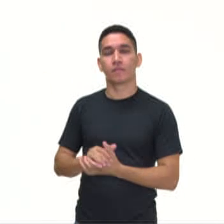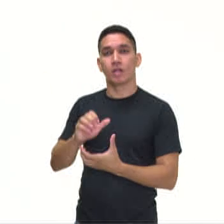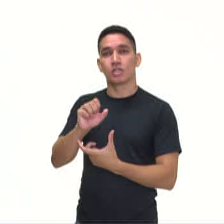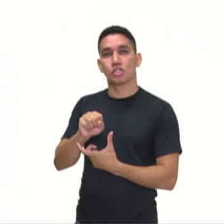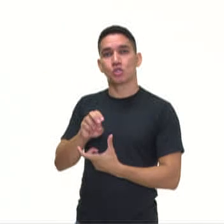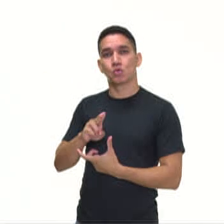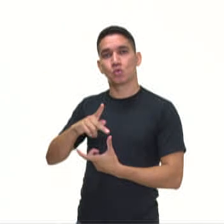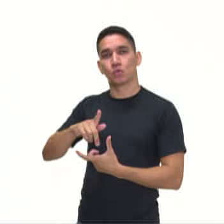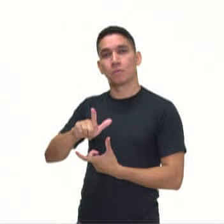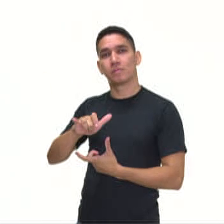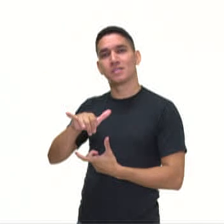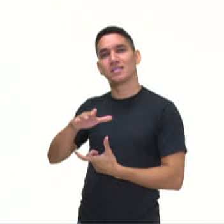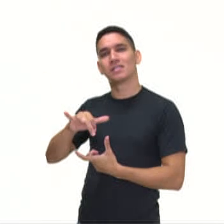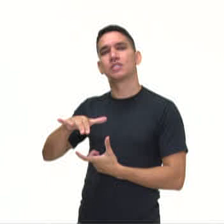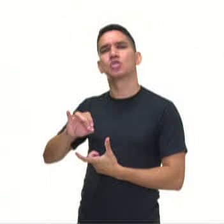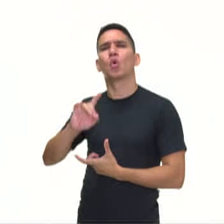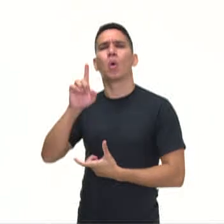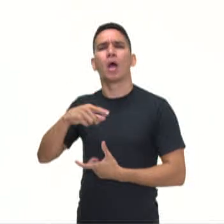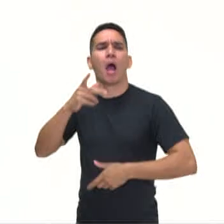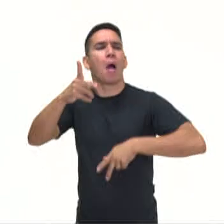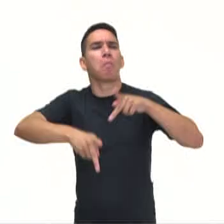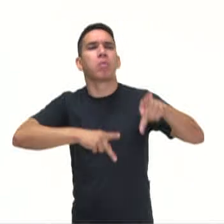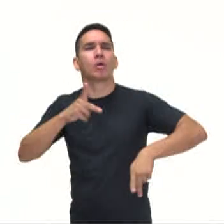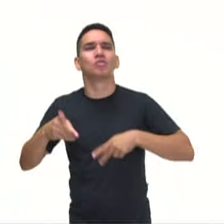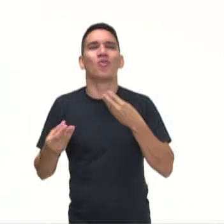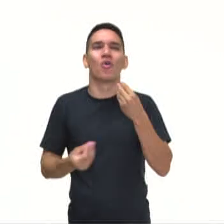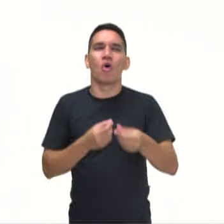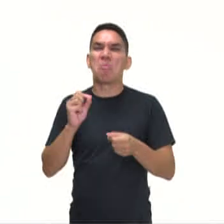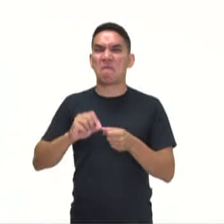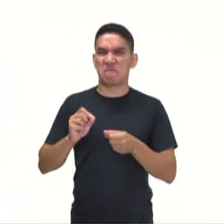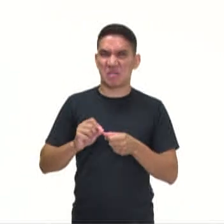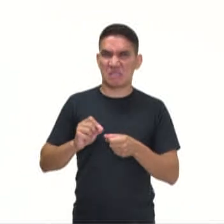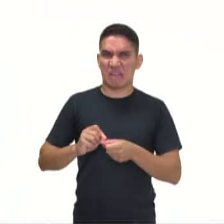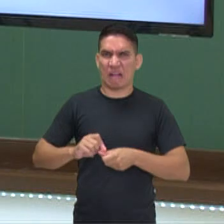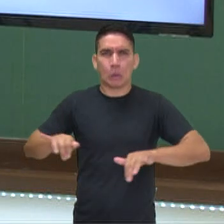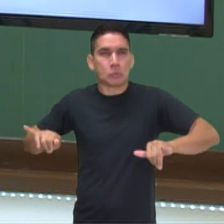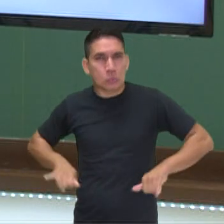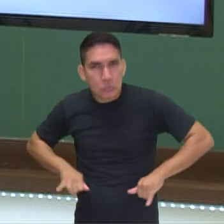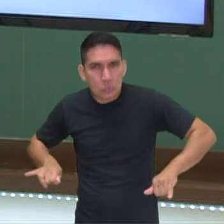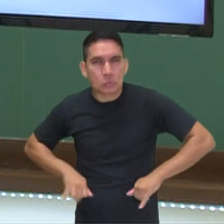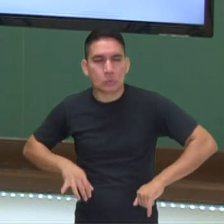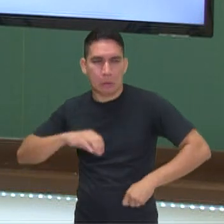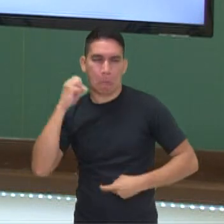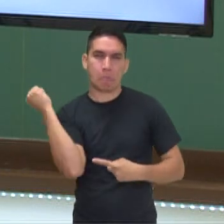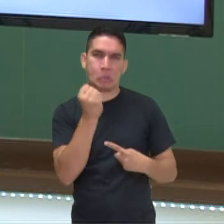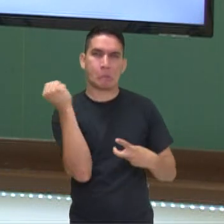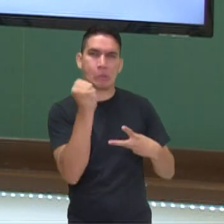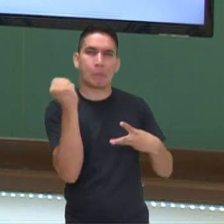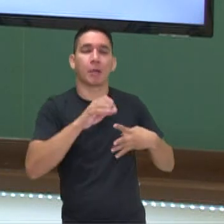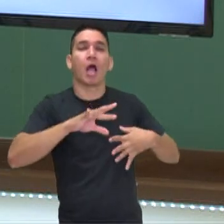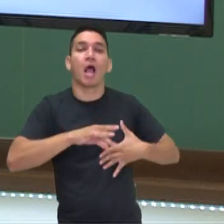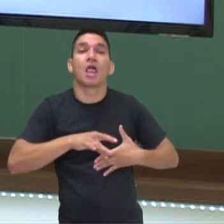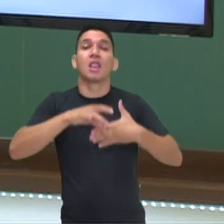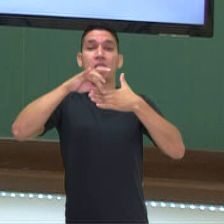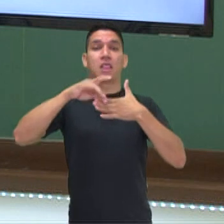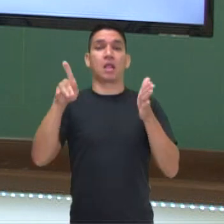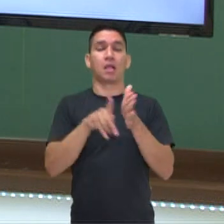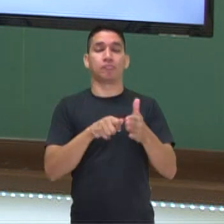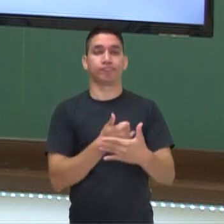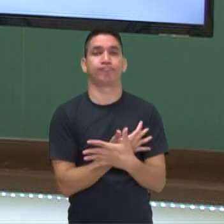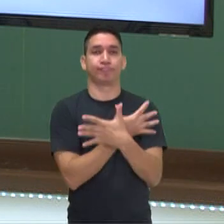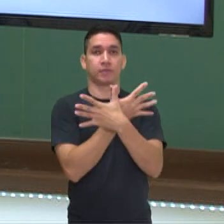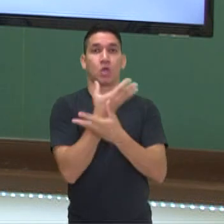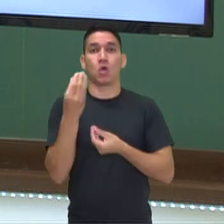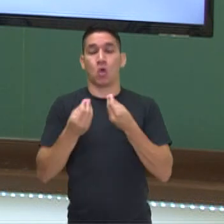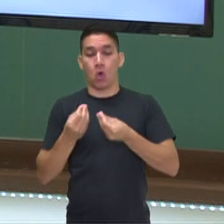né? Então vejam aqui a tortura que era feita com esses povos, com aí as lideranças do Império Azteca e o domínio que os